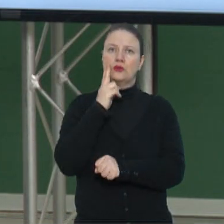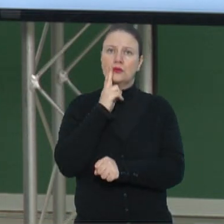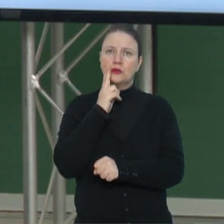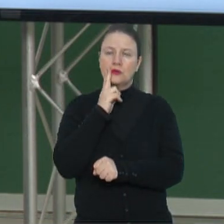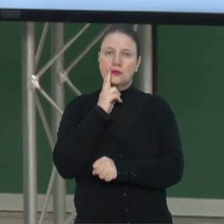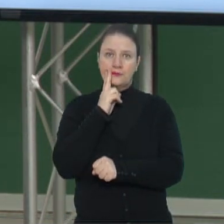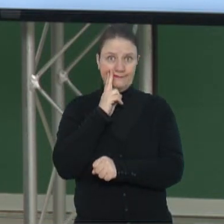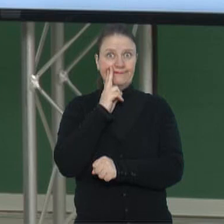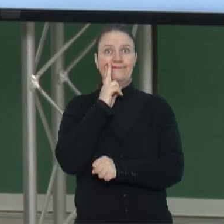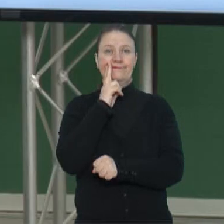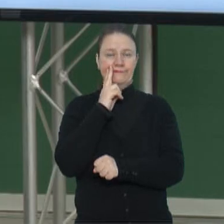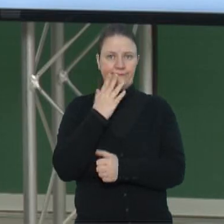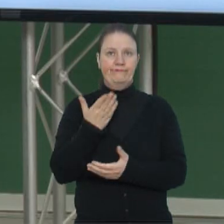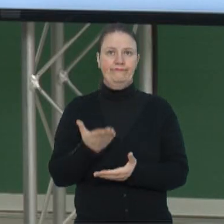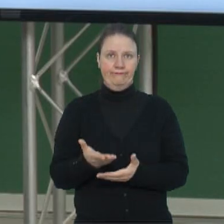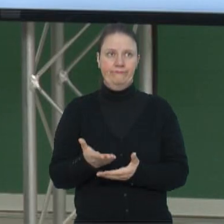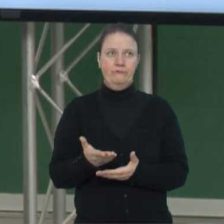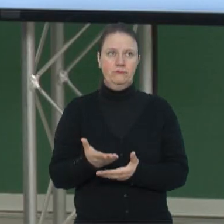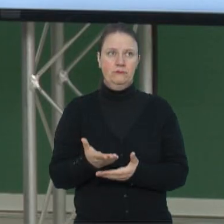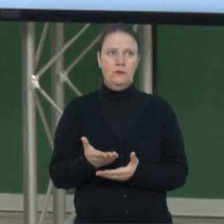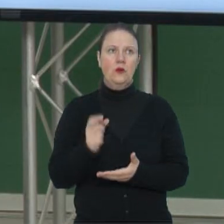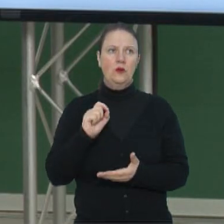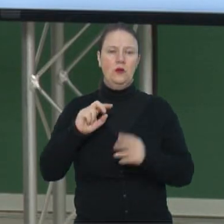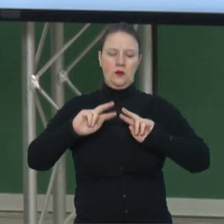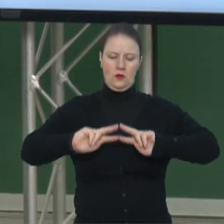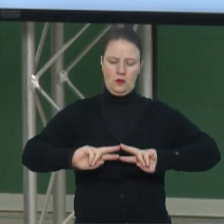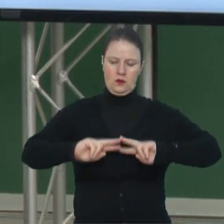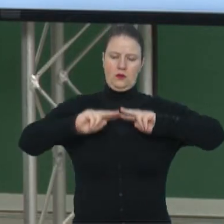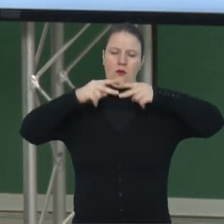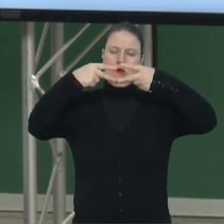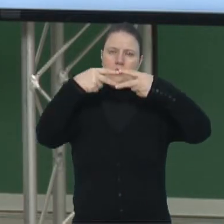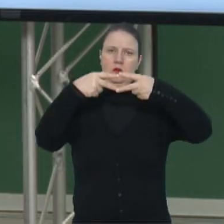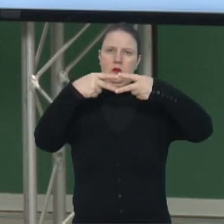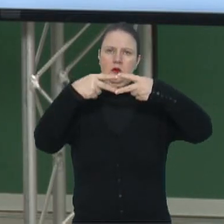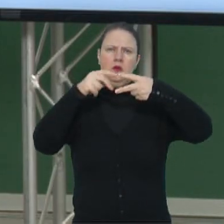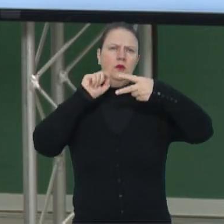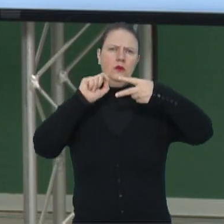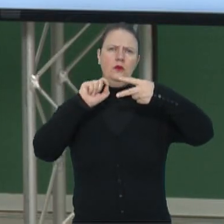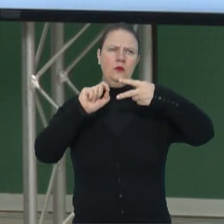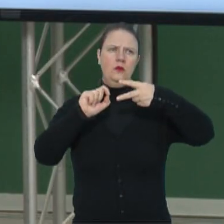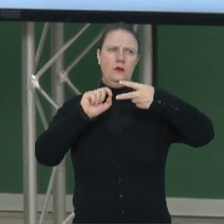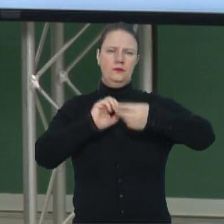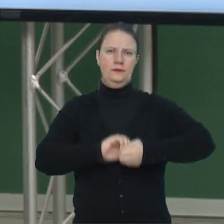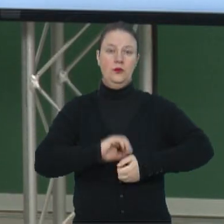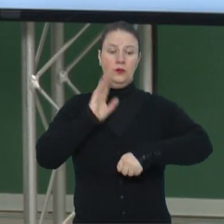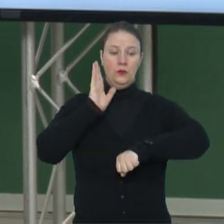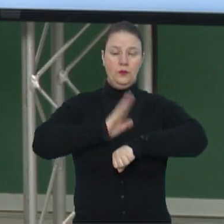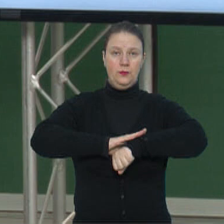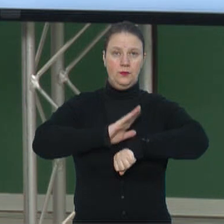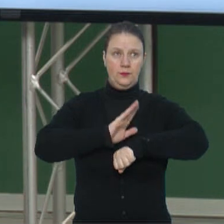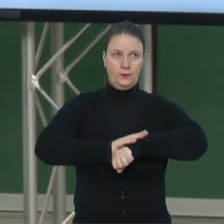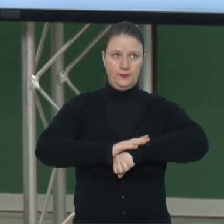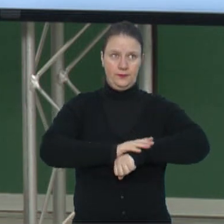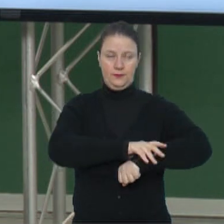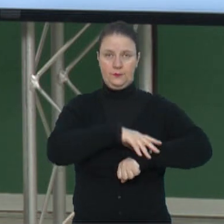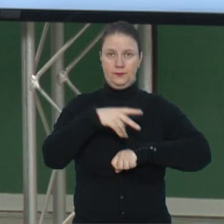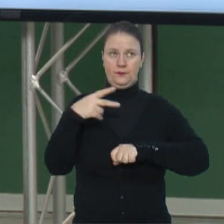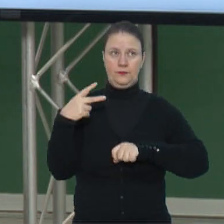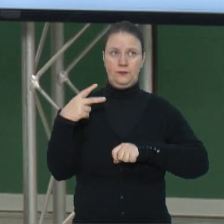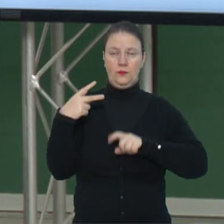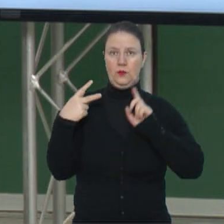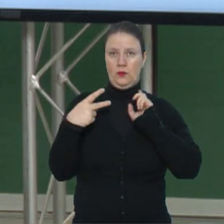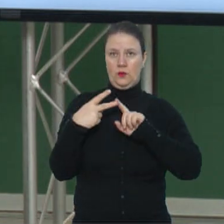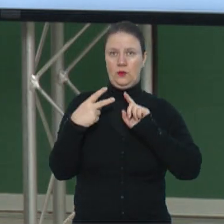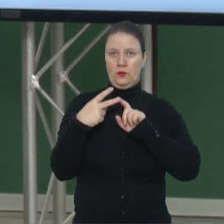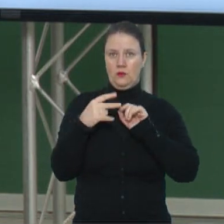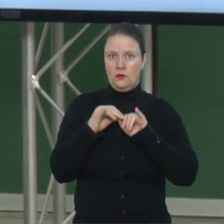by the time, então, é uma linking word que significa quando. Na segunda